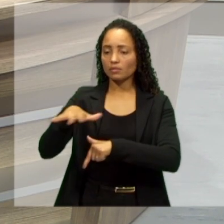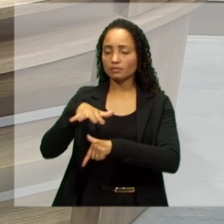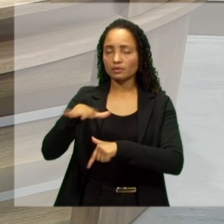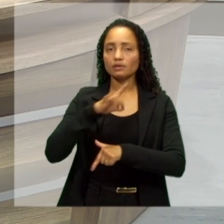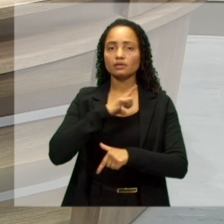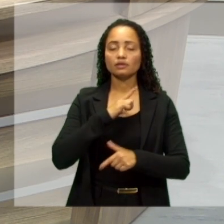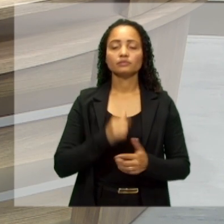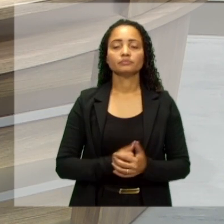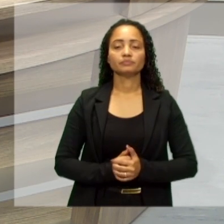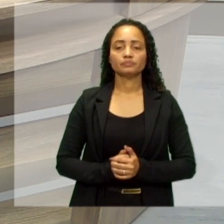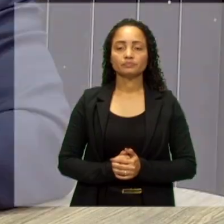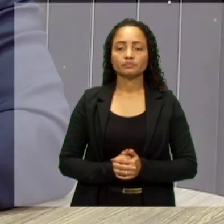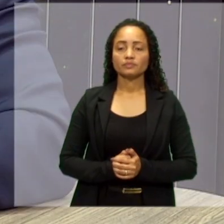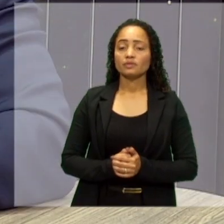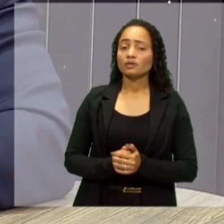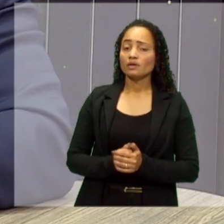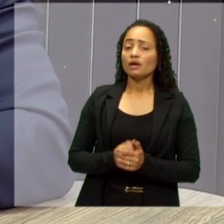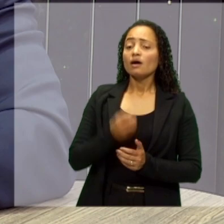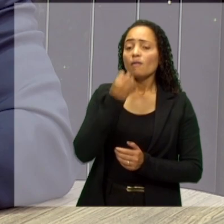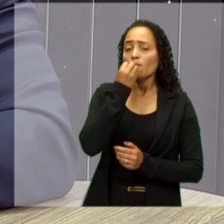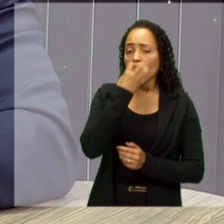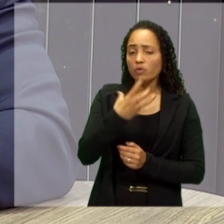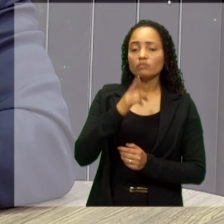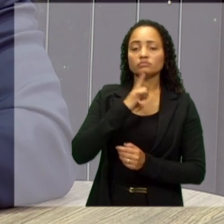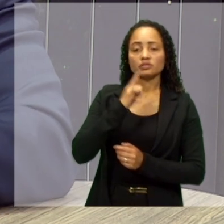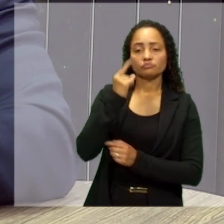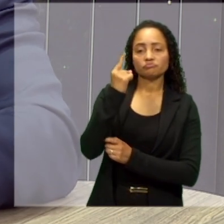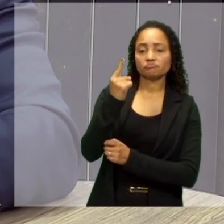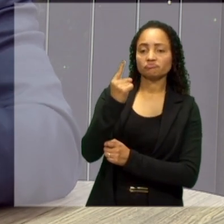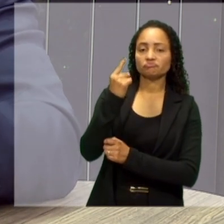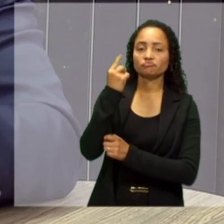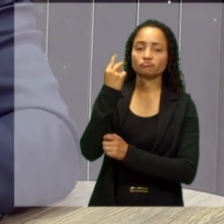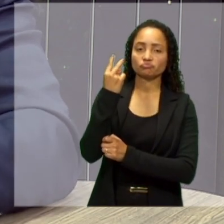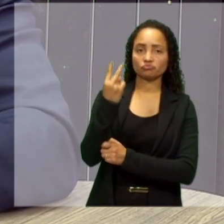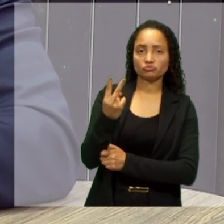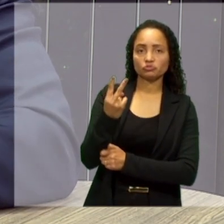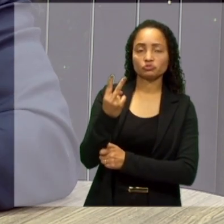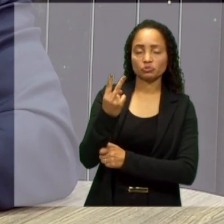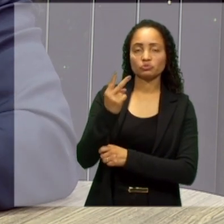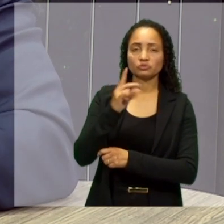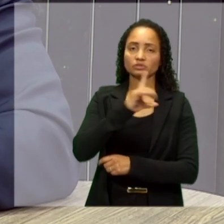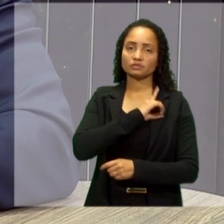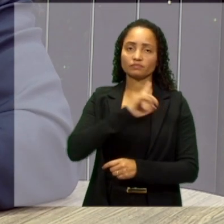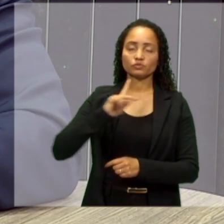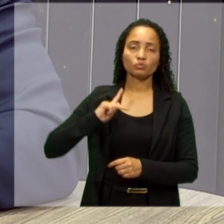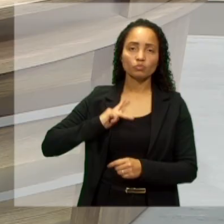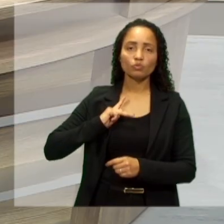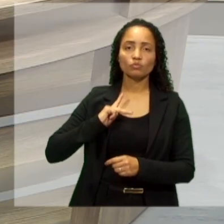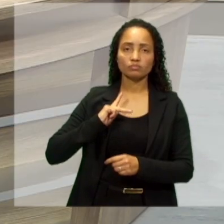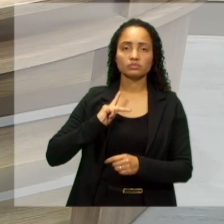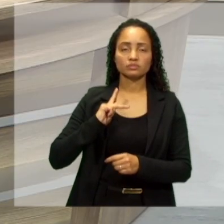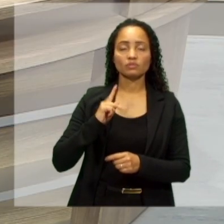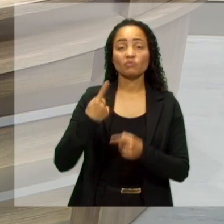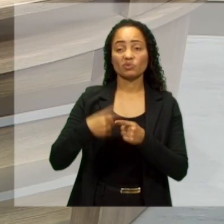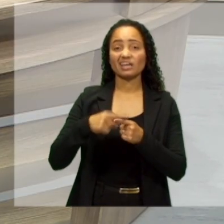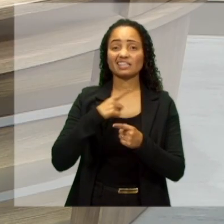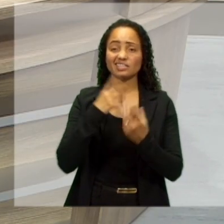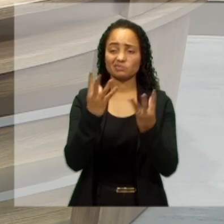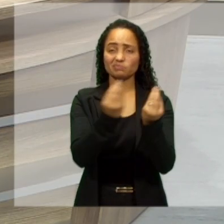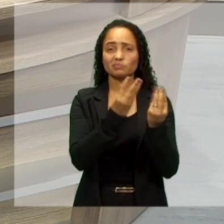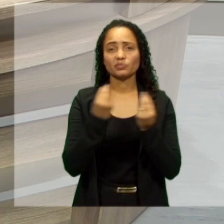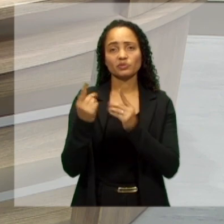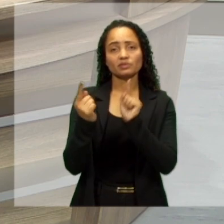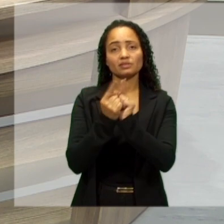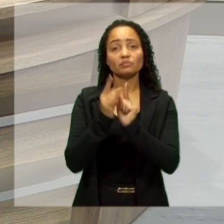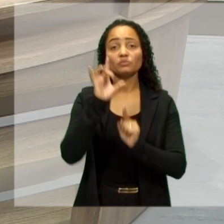Seria necessário talvez mais 1 ou 2 defensores para o volume que a gente tem. Só para a unidade aqui de